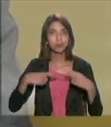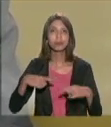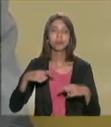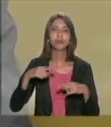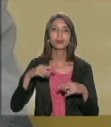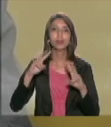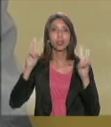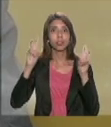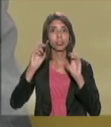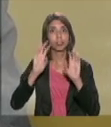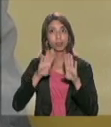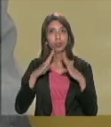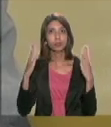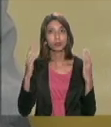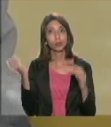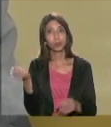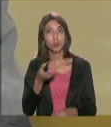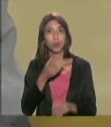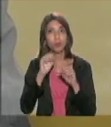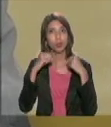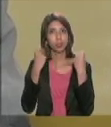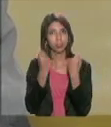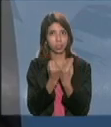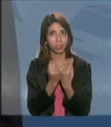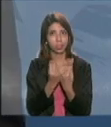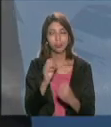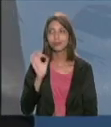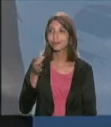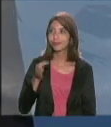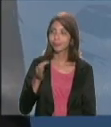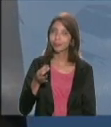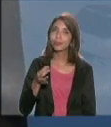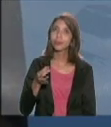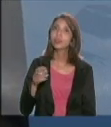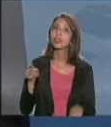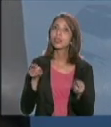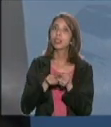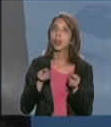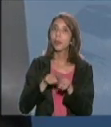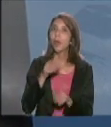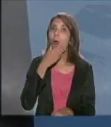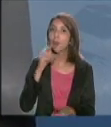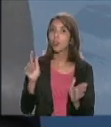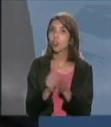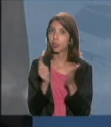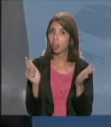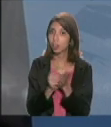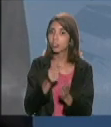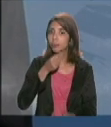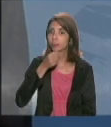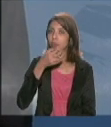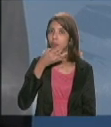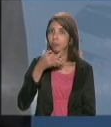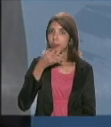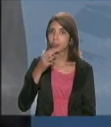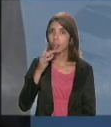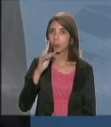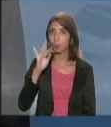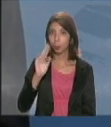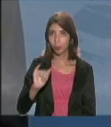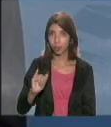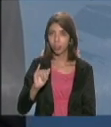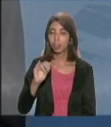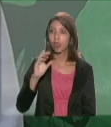a reabertura do Maracanã para o futebol. Com certeza, deputado. E também do jornalista e narrador esportivo da Super Rádio